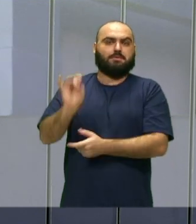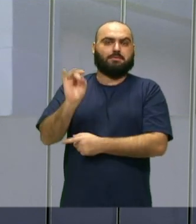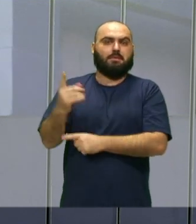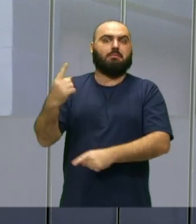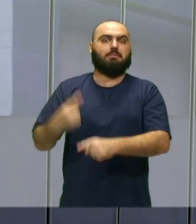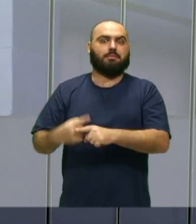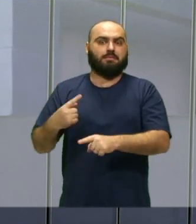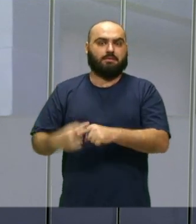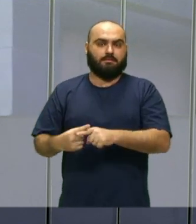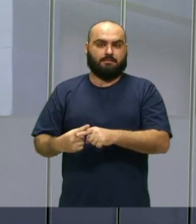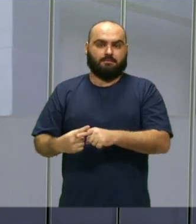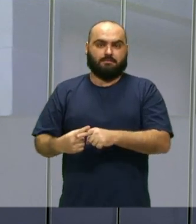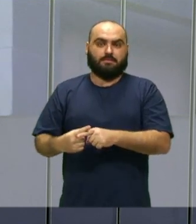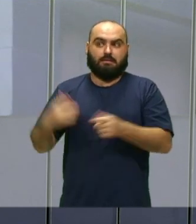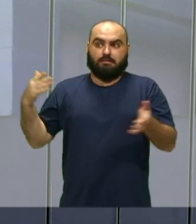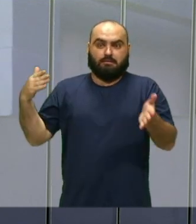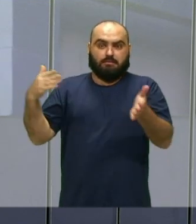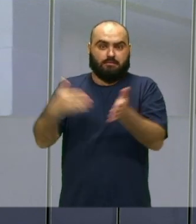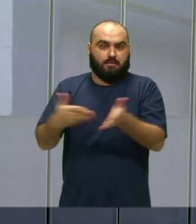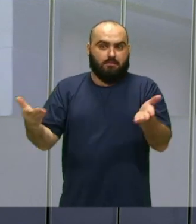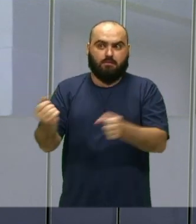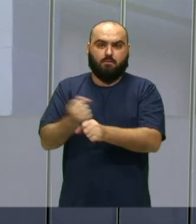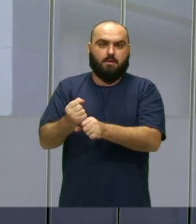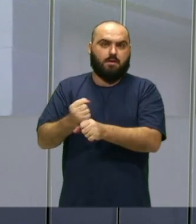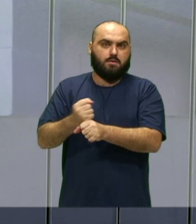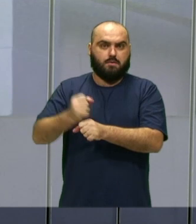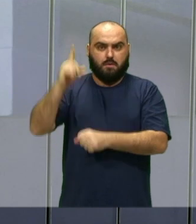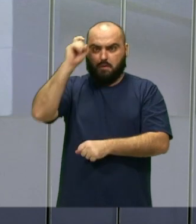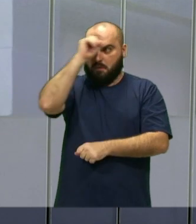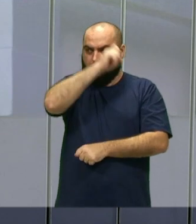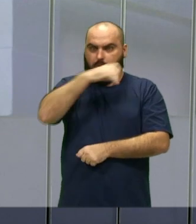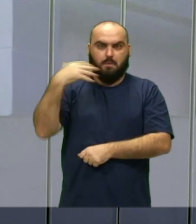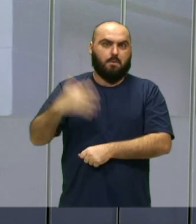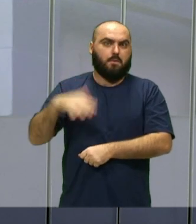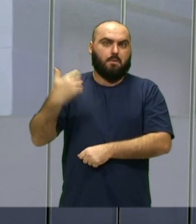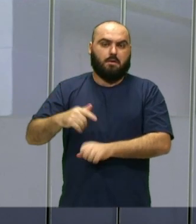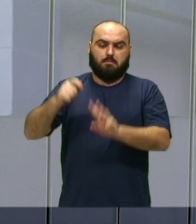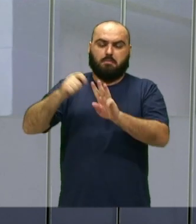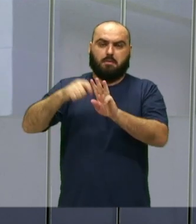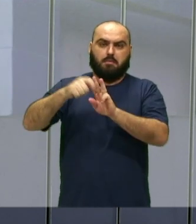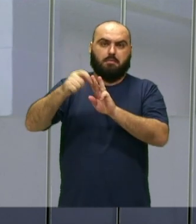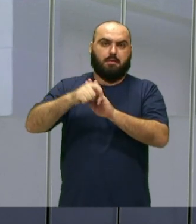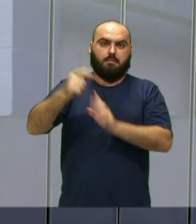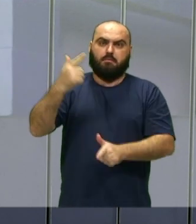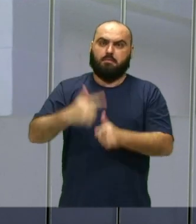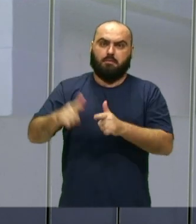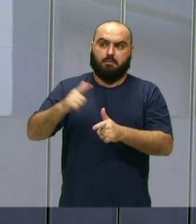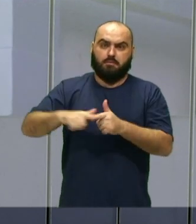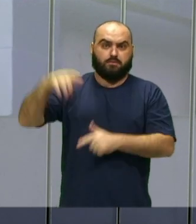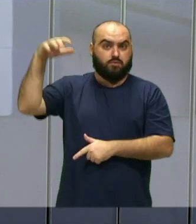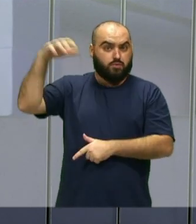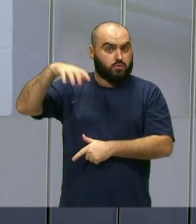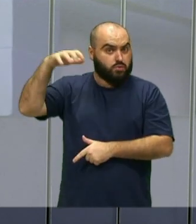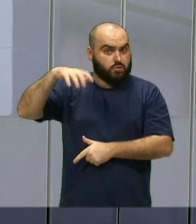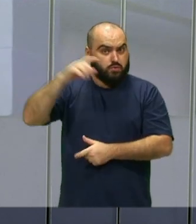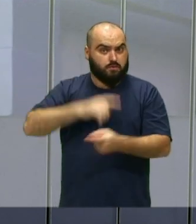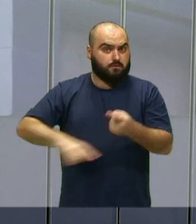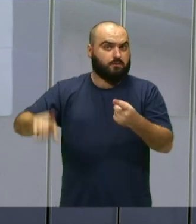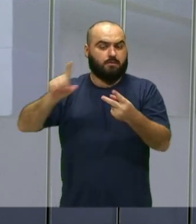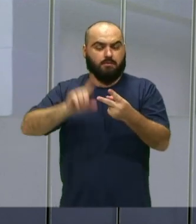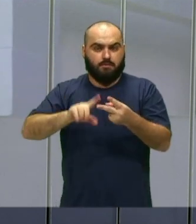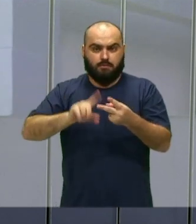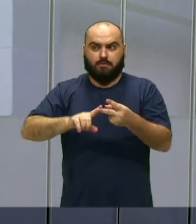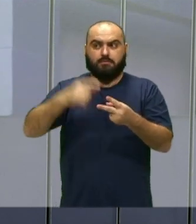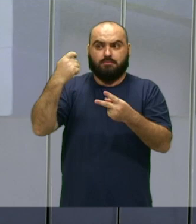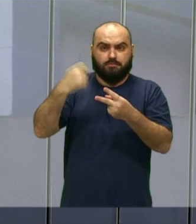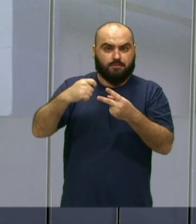ano... está sendo um ano muito atribulado, né? Os primeiros 3 meses a gente teve problema aí com as chuvas, né? Tivemos que correr atrás